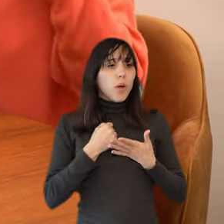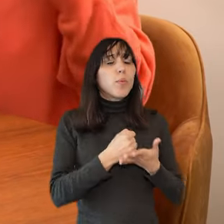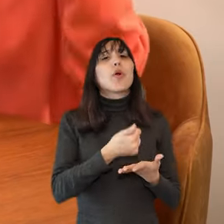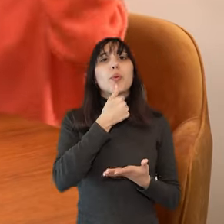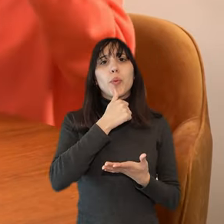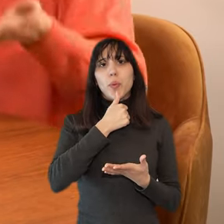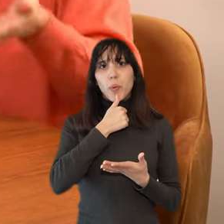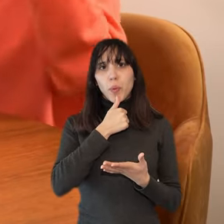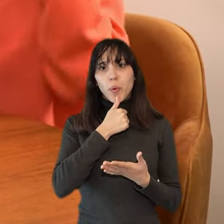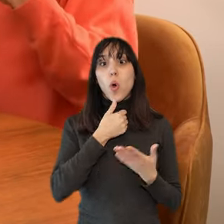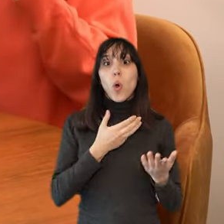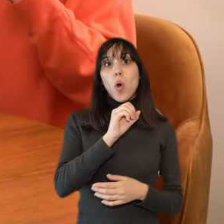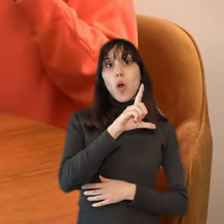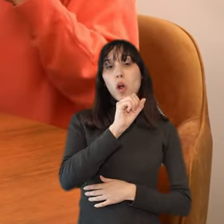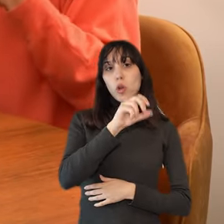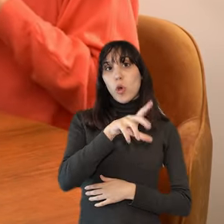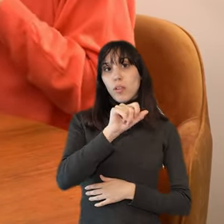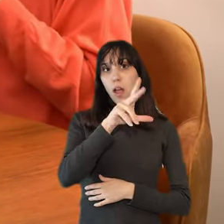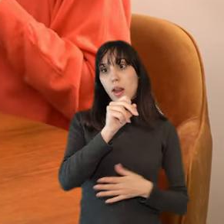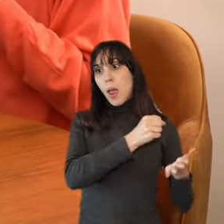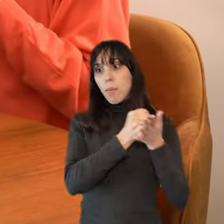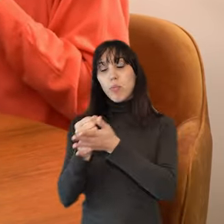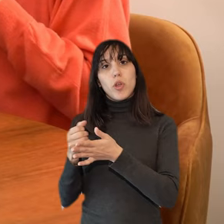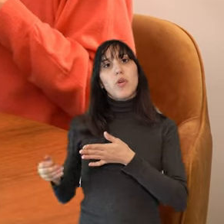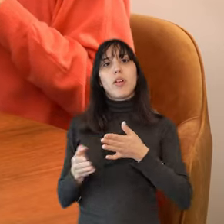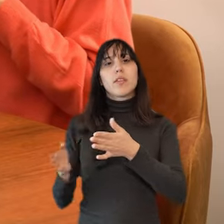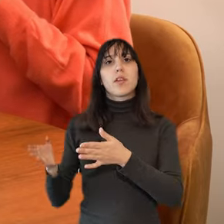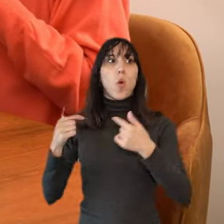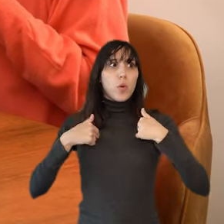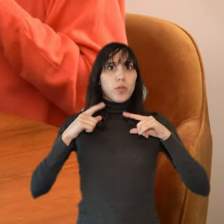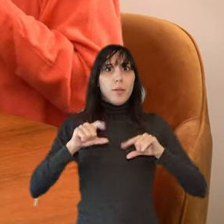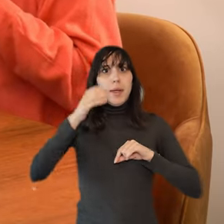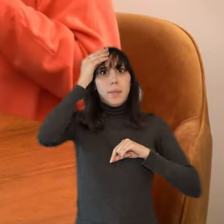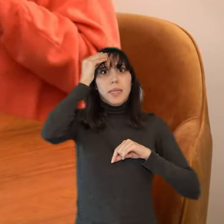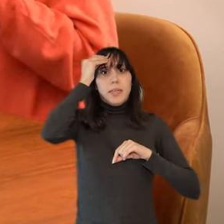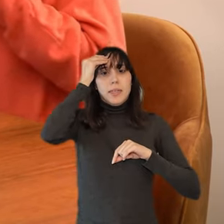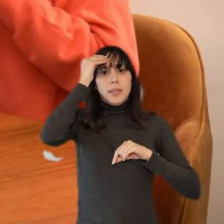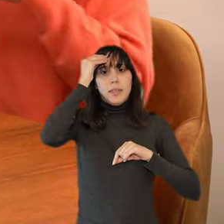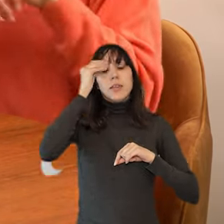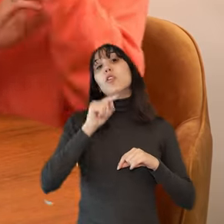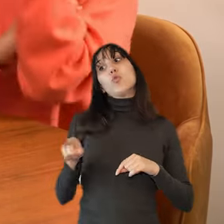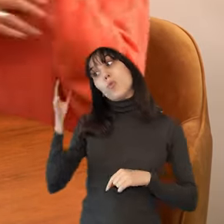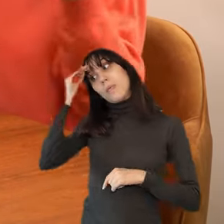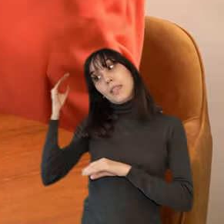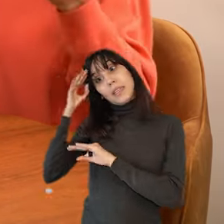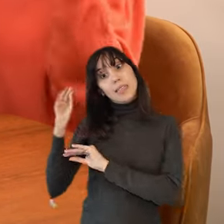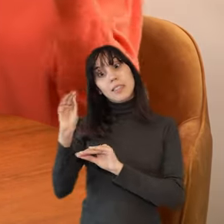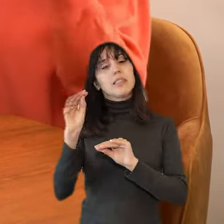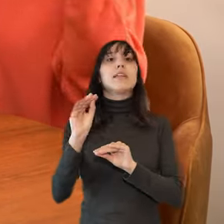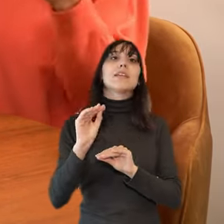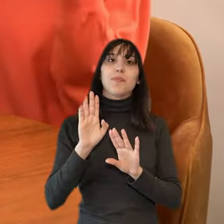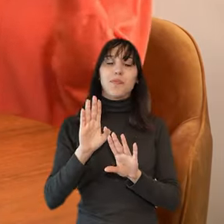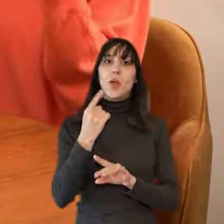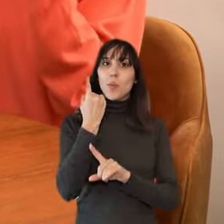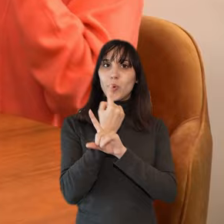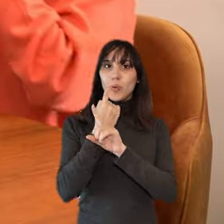apoio ou é clan Lara que vai dando esse apoio orientar ou eu tambm vou aprender aprender depois ensinas aqui uma fig aqui